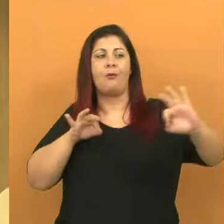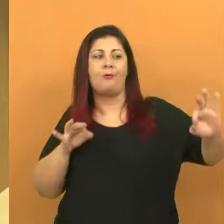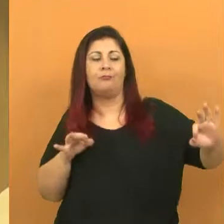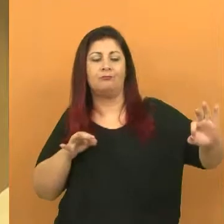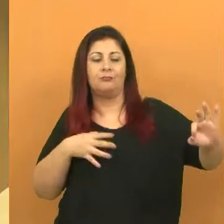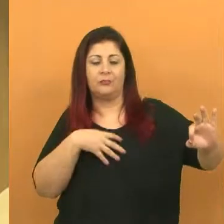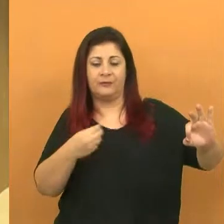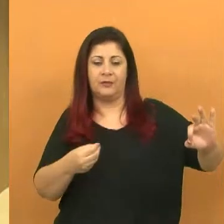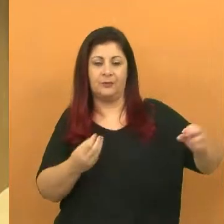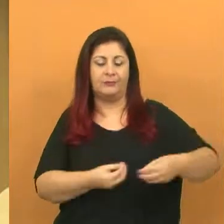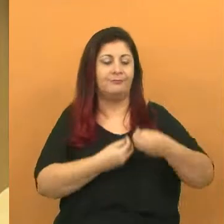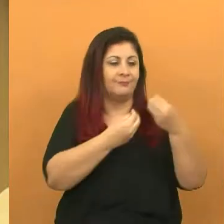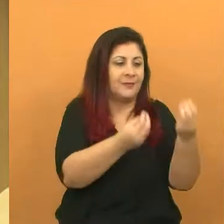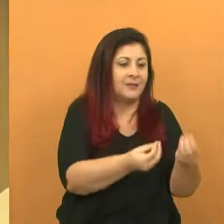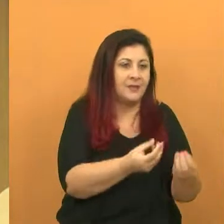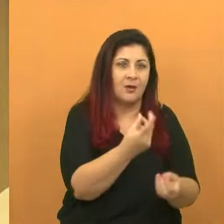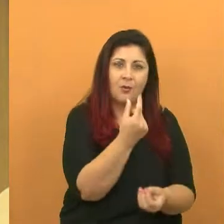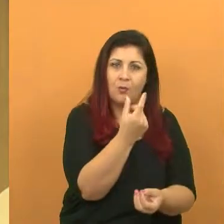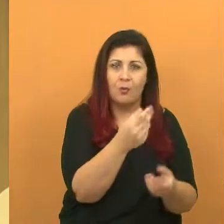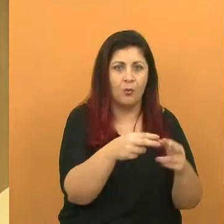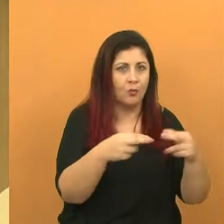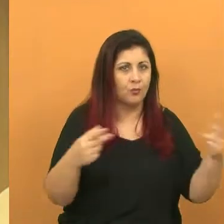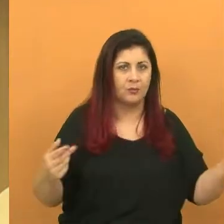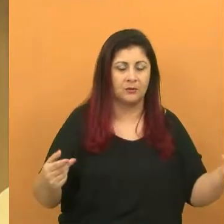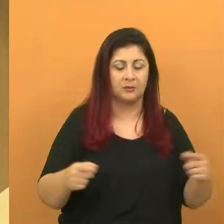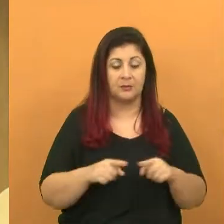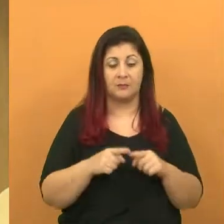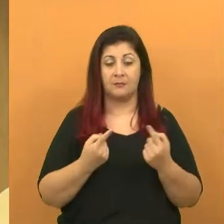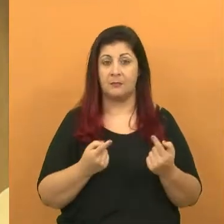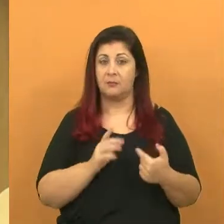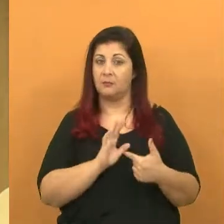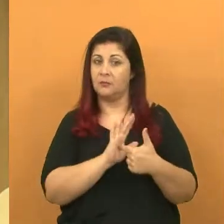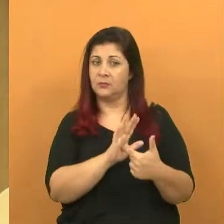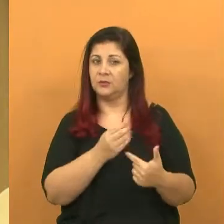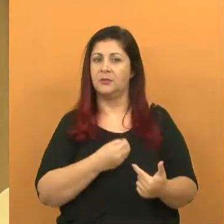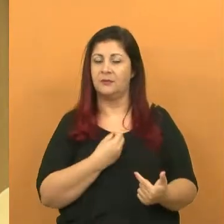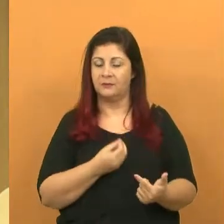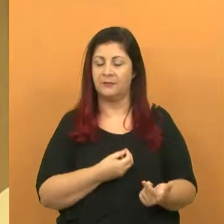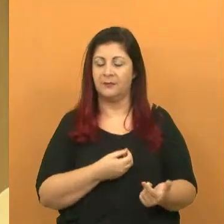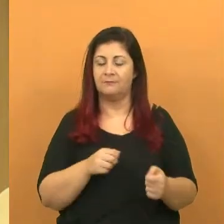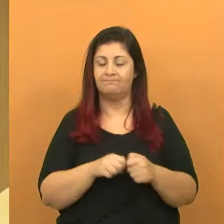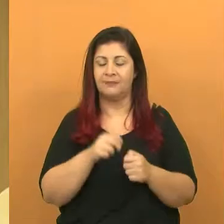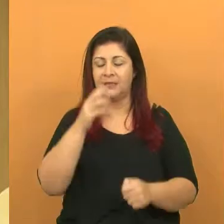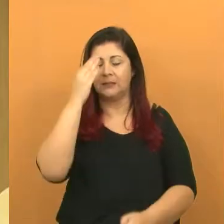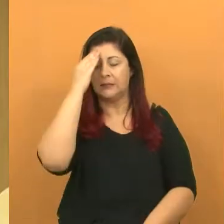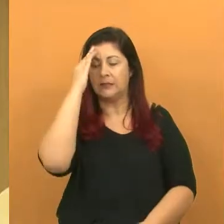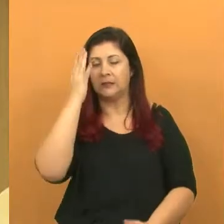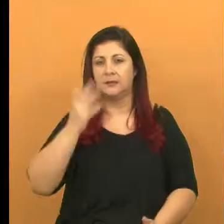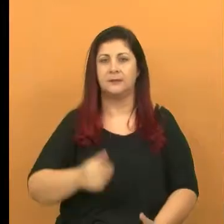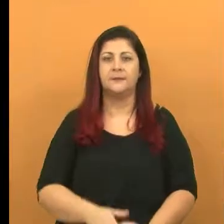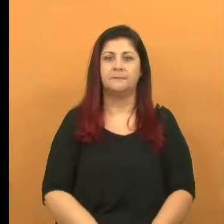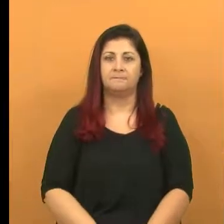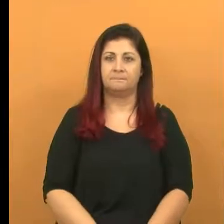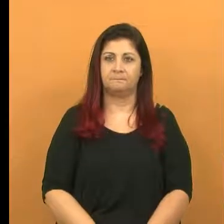coisas materiais. Mas o testemunho de vida marca a vida de qualquer pessoa. Próximo slide.